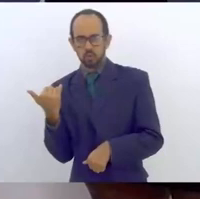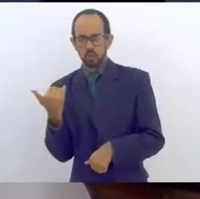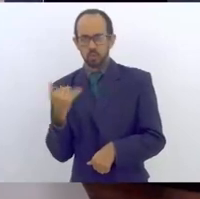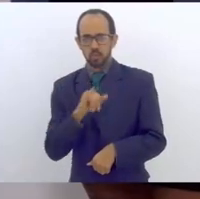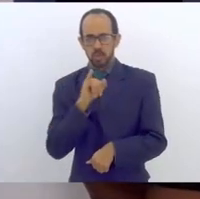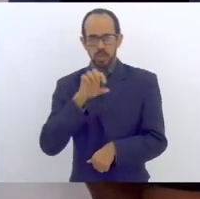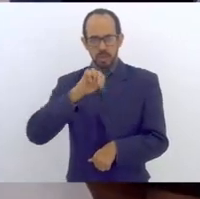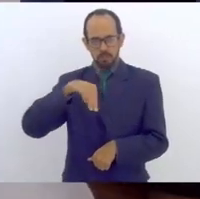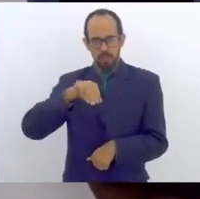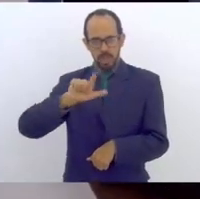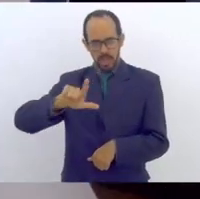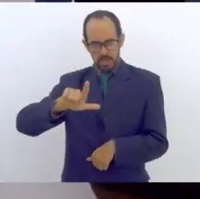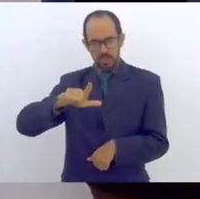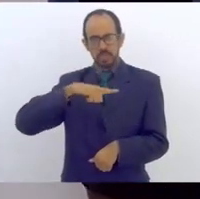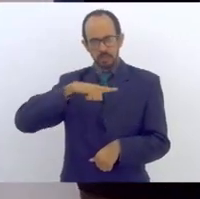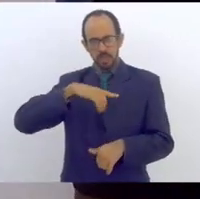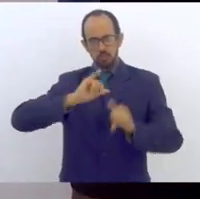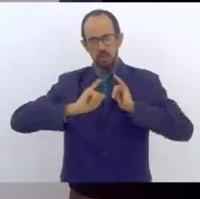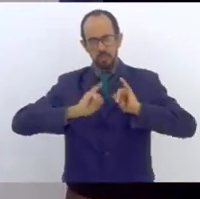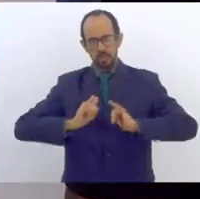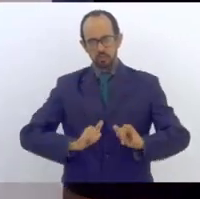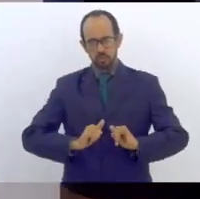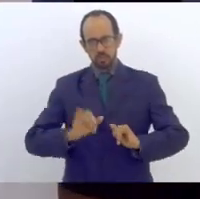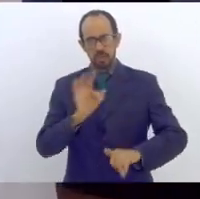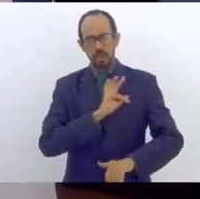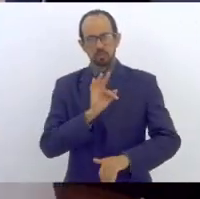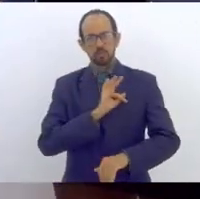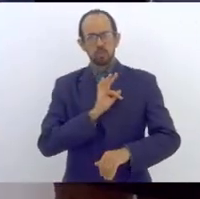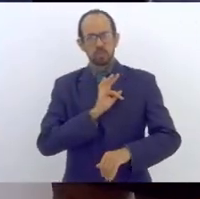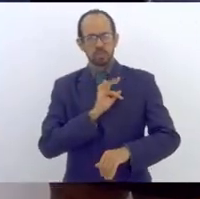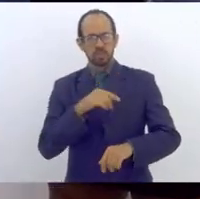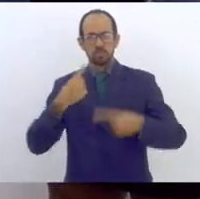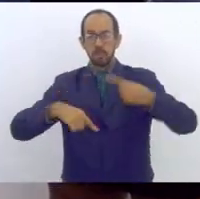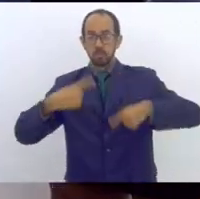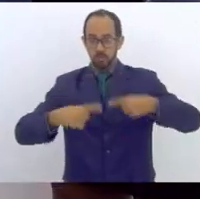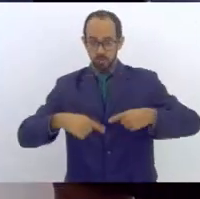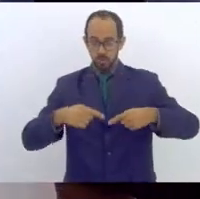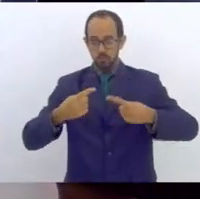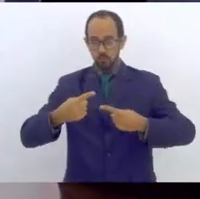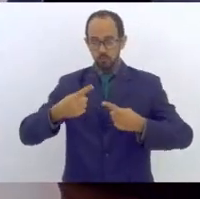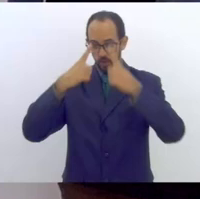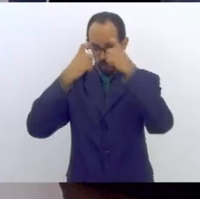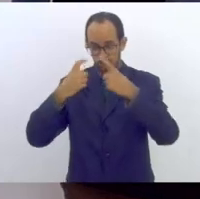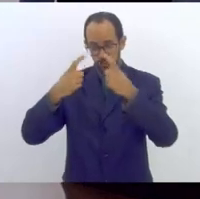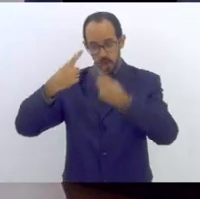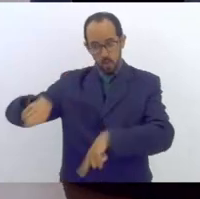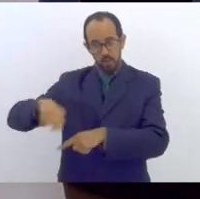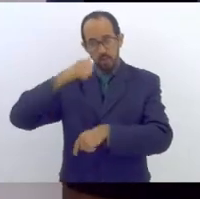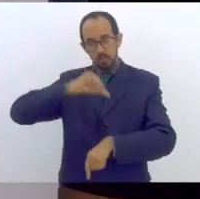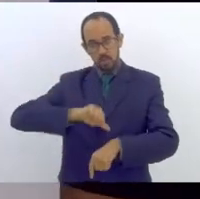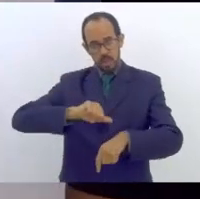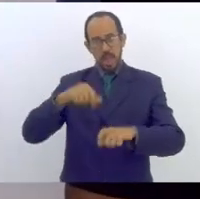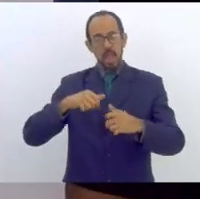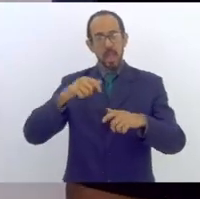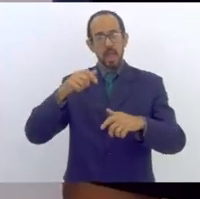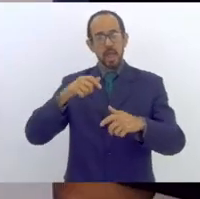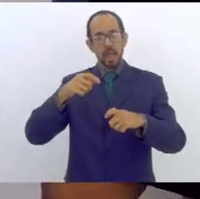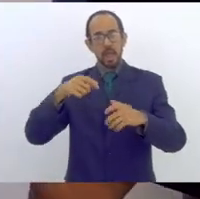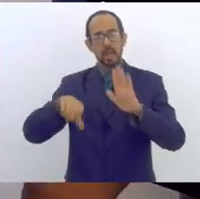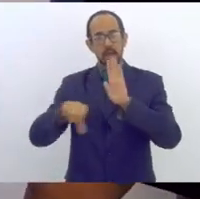informações que são de extrema importante para as políticas públicas como violência contra a mulher violência contra criança crimes sexuais